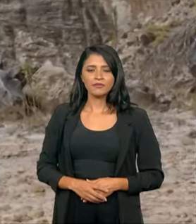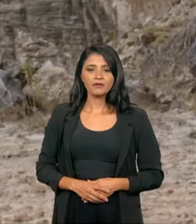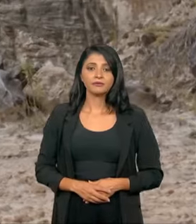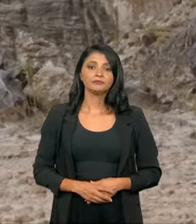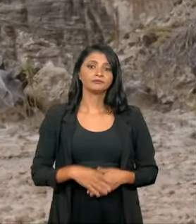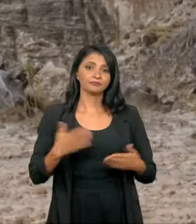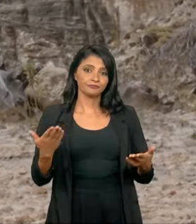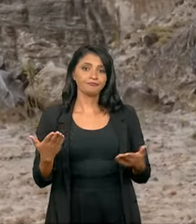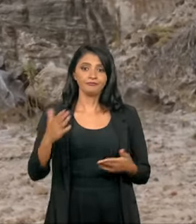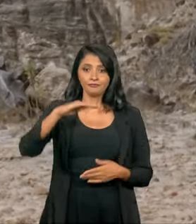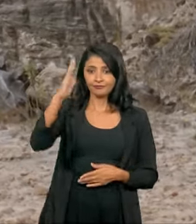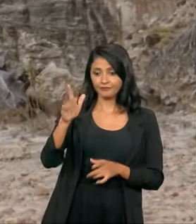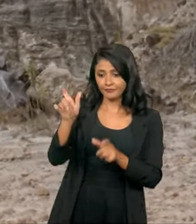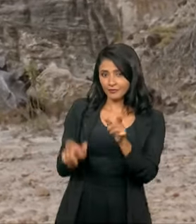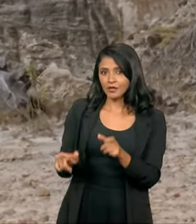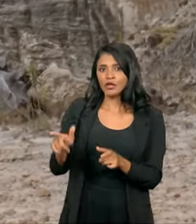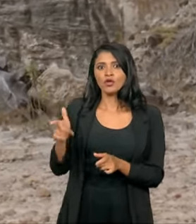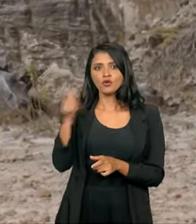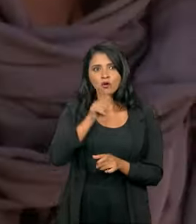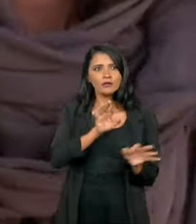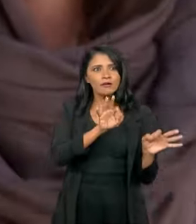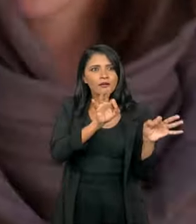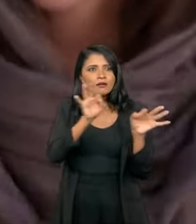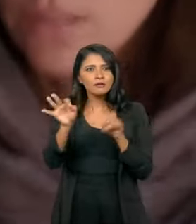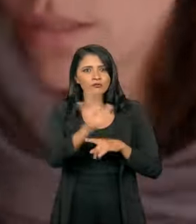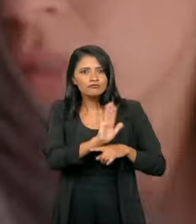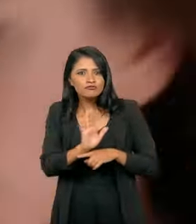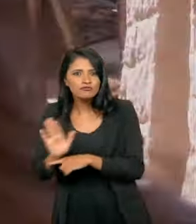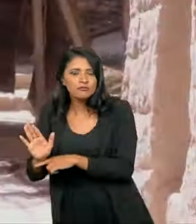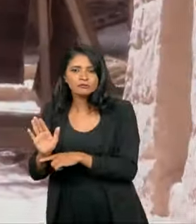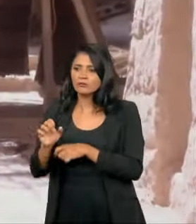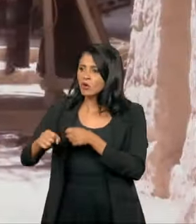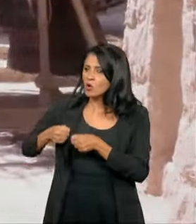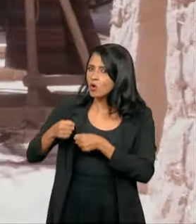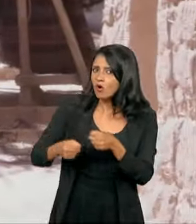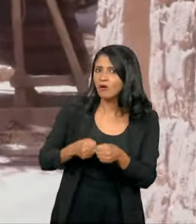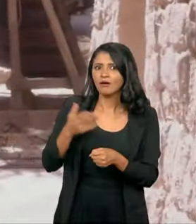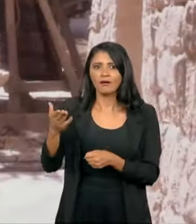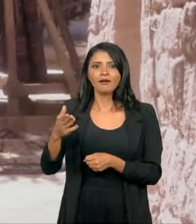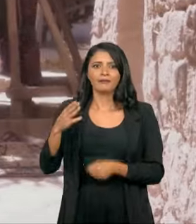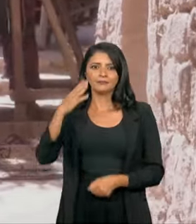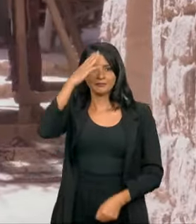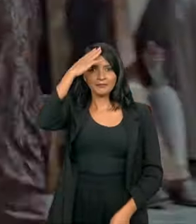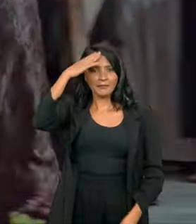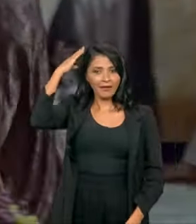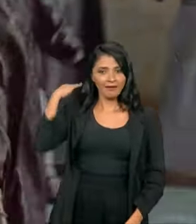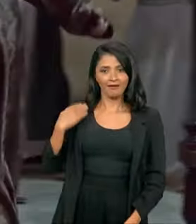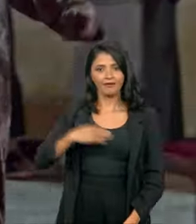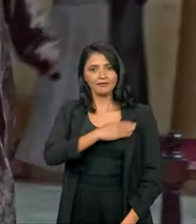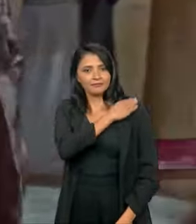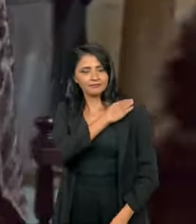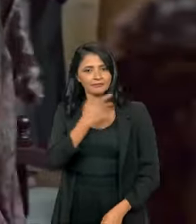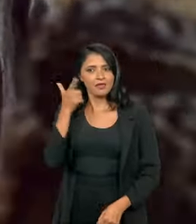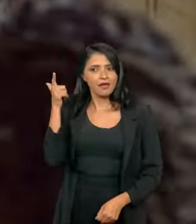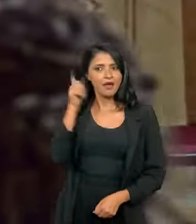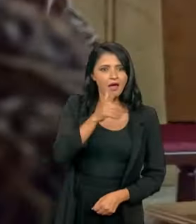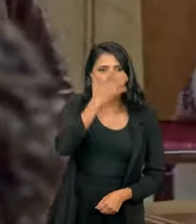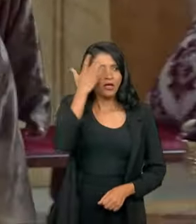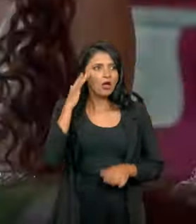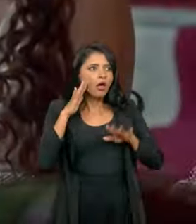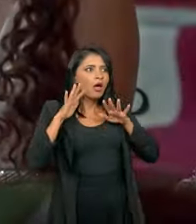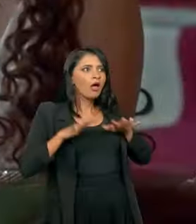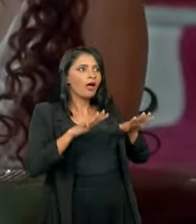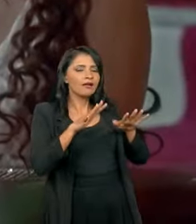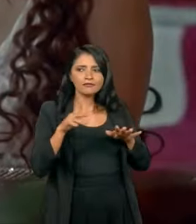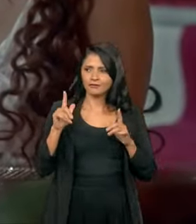Já que brasileiro adora uma maratona... Corra! E Maria Madalena conquistou o público. Vejo que estão se